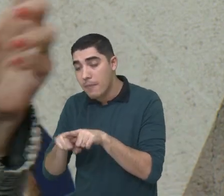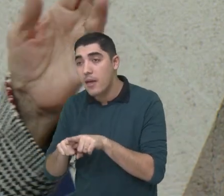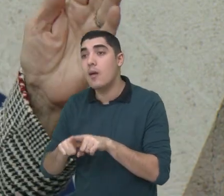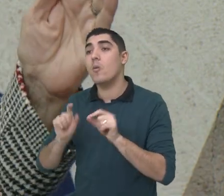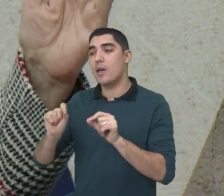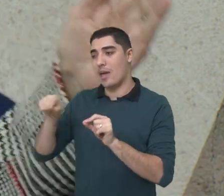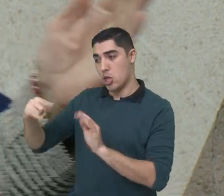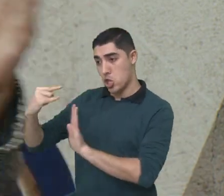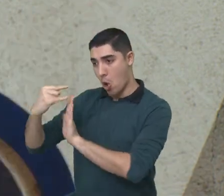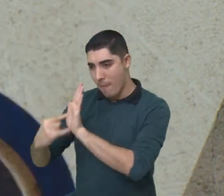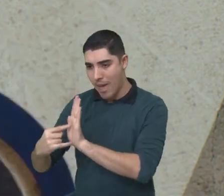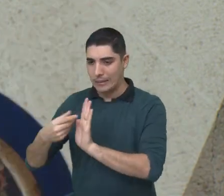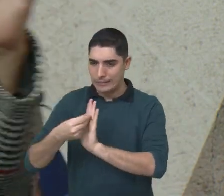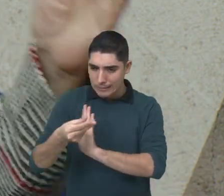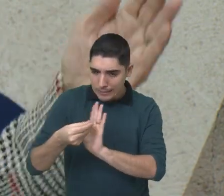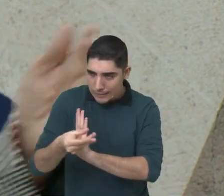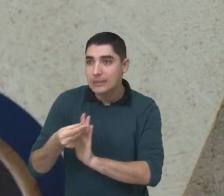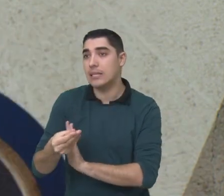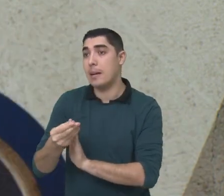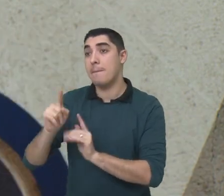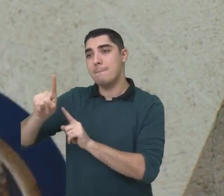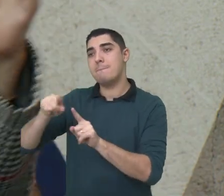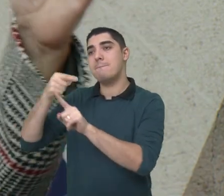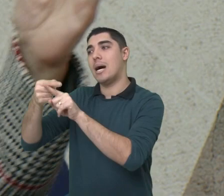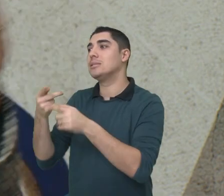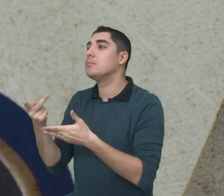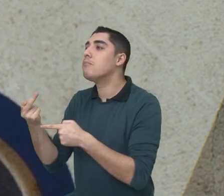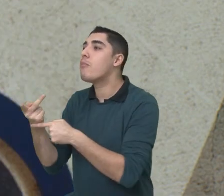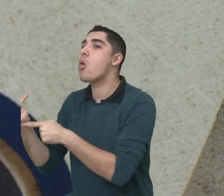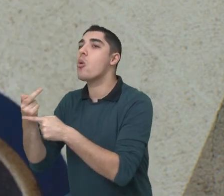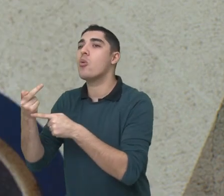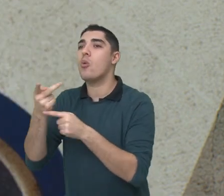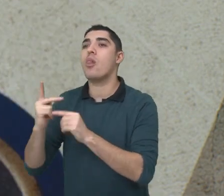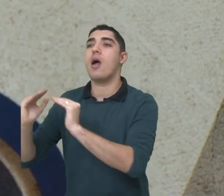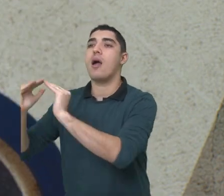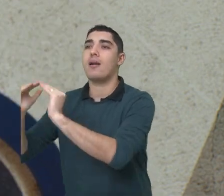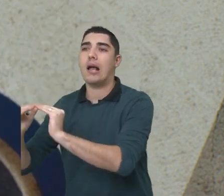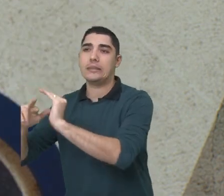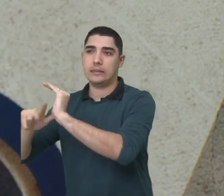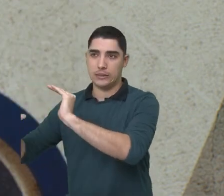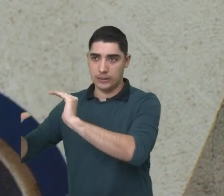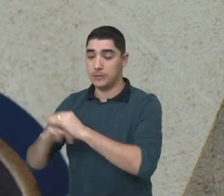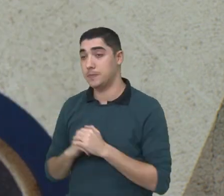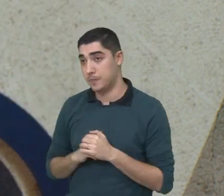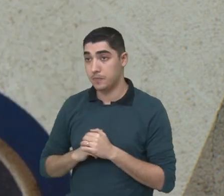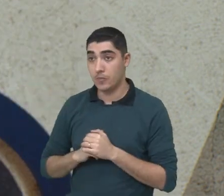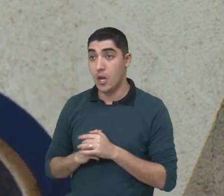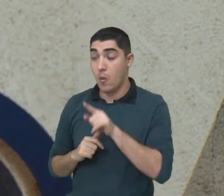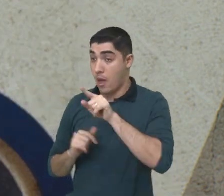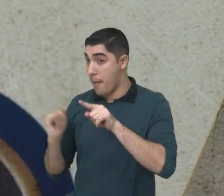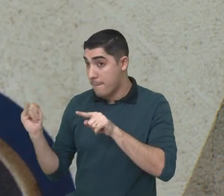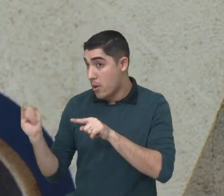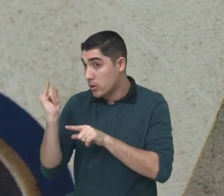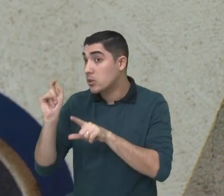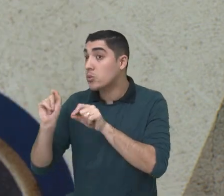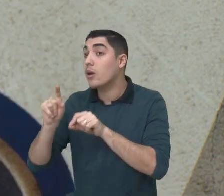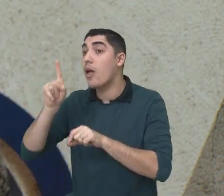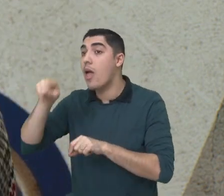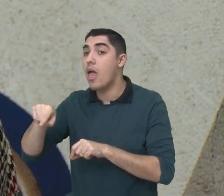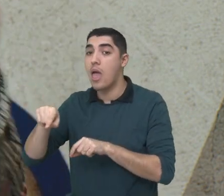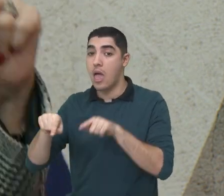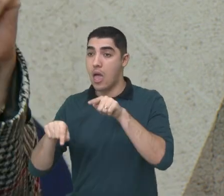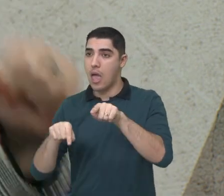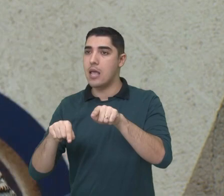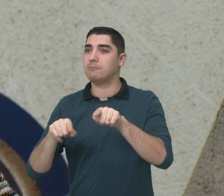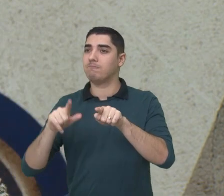ligação da tramitação de documento e da procura do imóvel. Uma coisa que eu digo que é muito importante